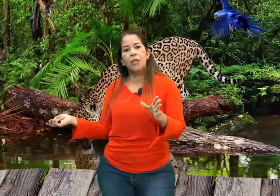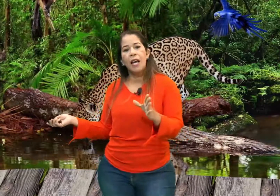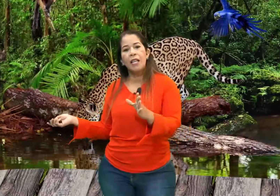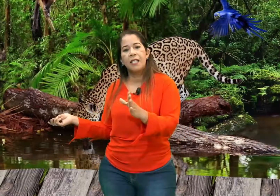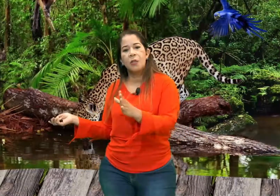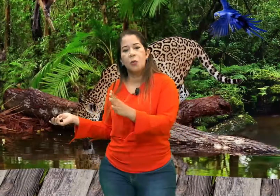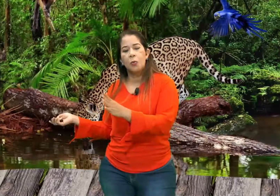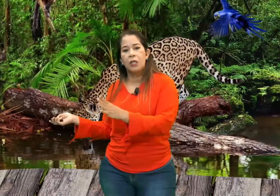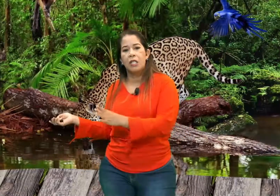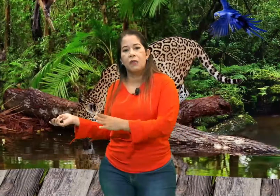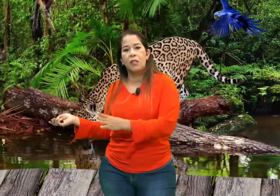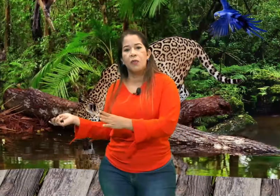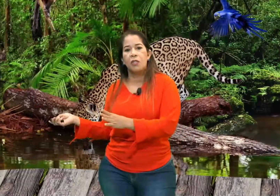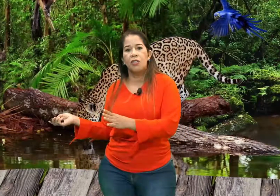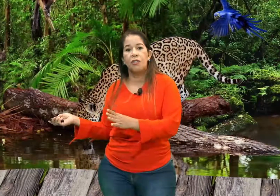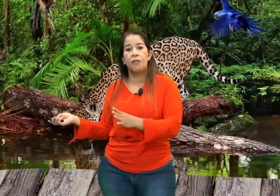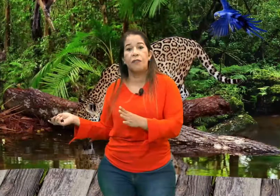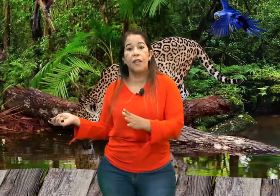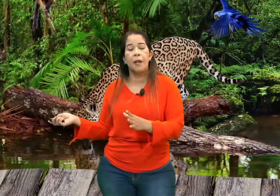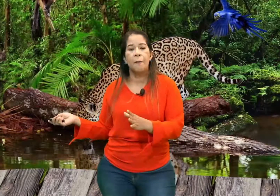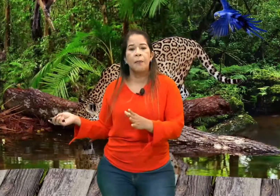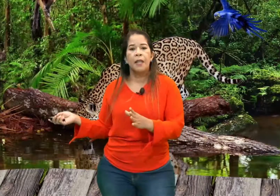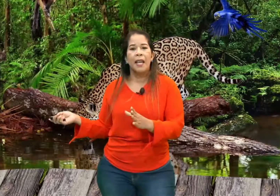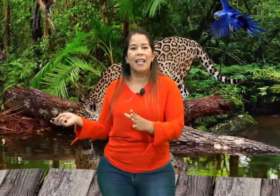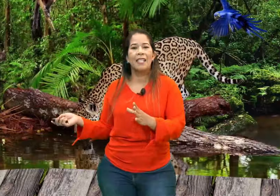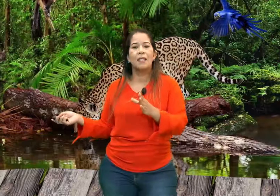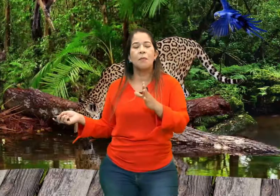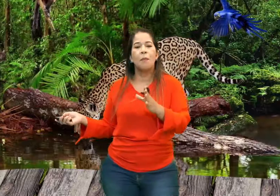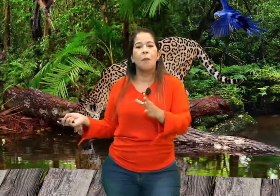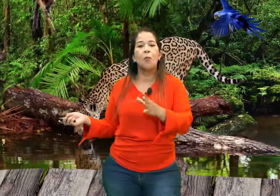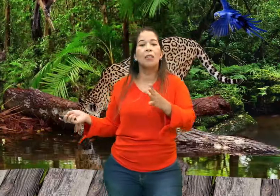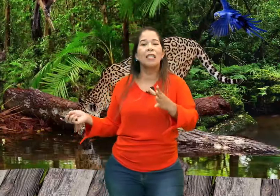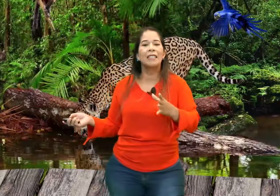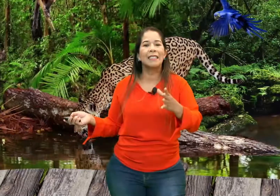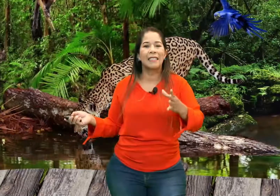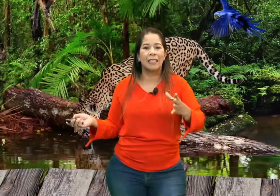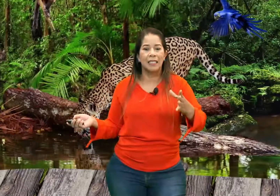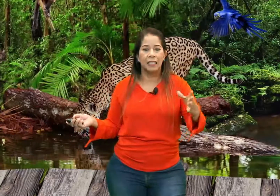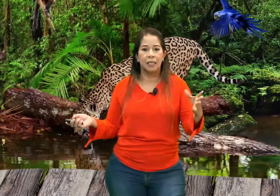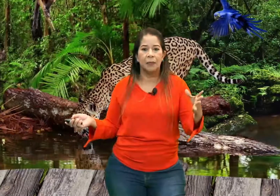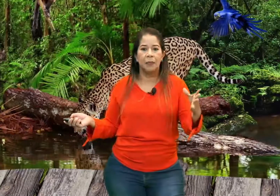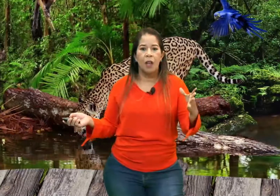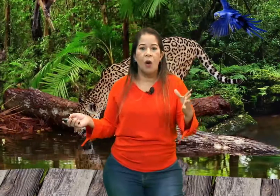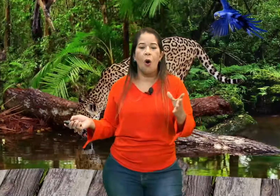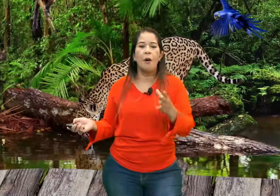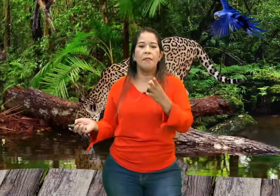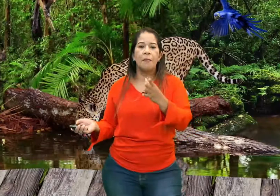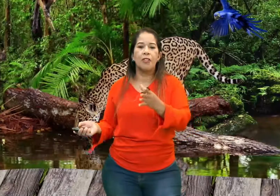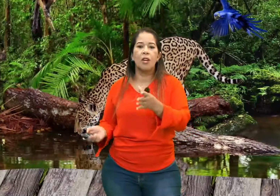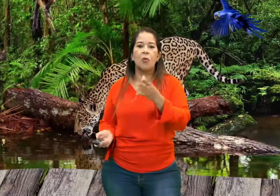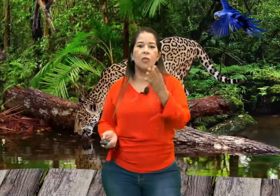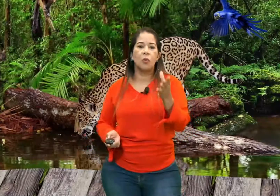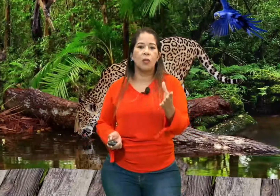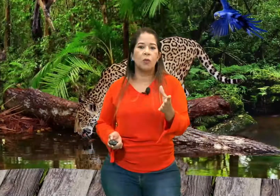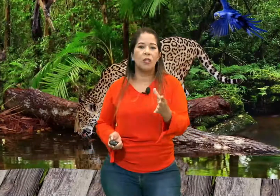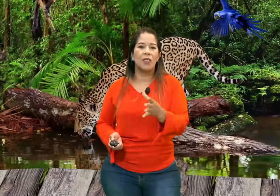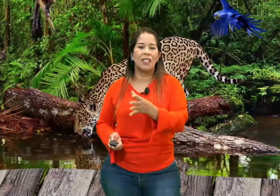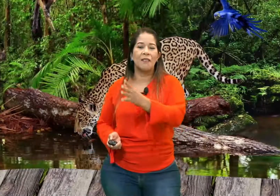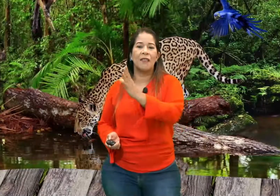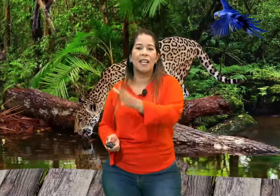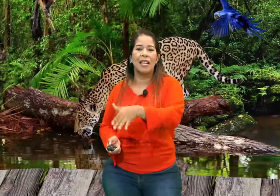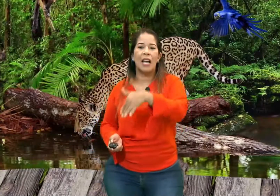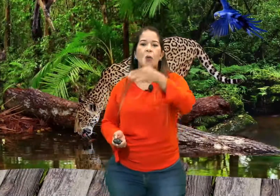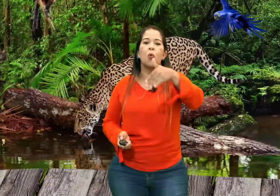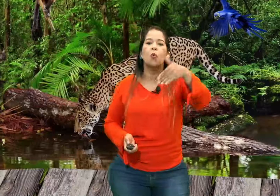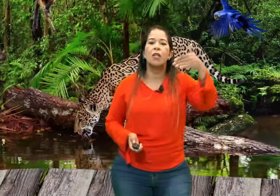vai estudar esses grupos de seres vivos, a gente vê essas mudanças. Obviamente, em algumas situações,